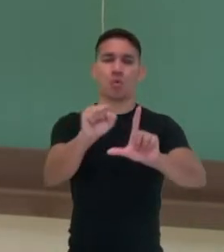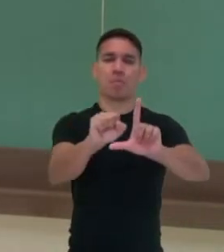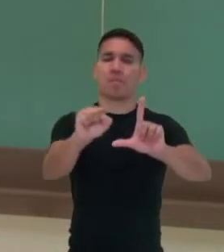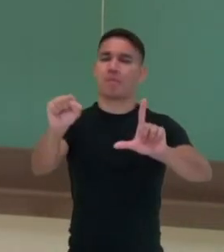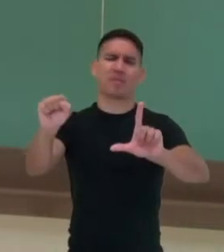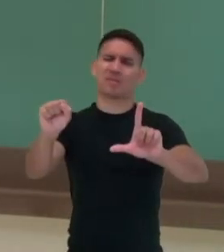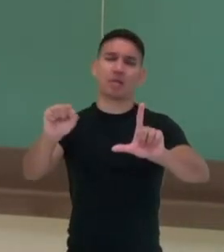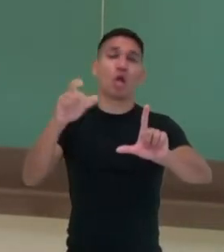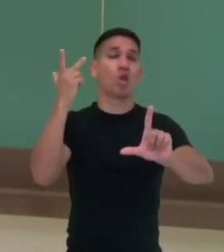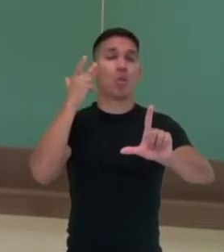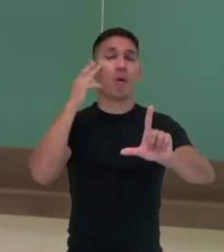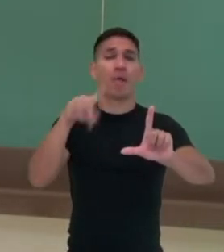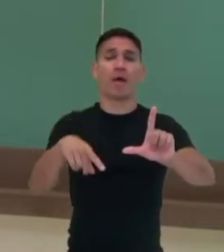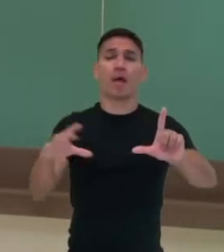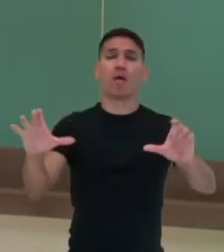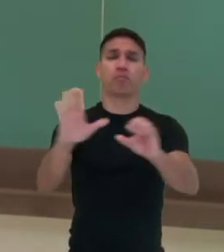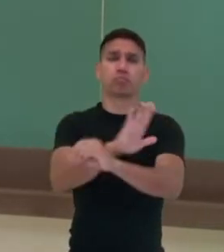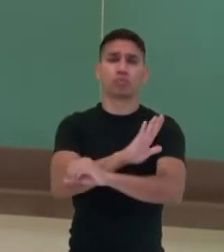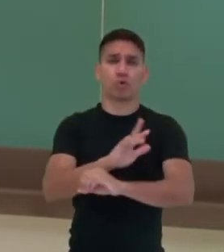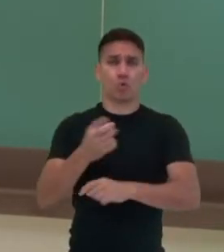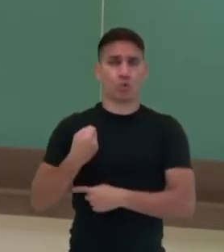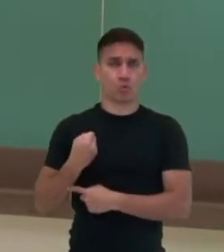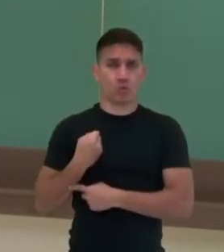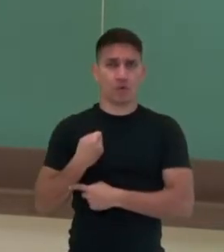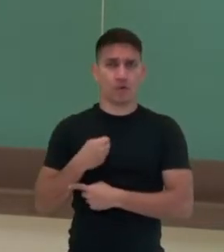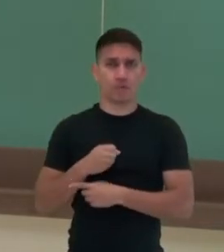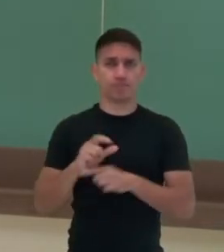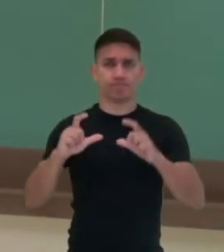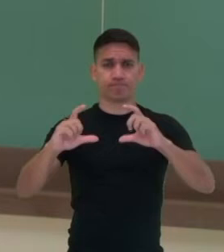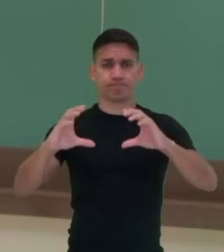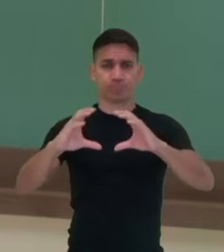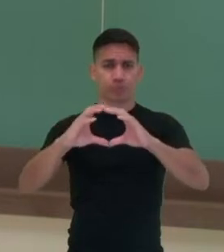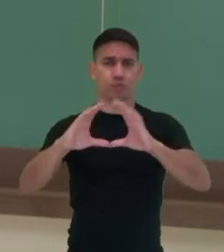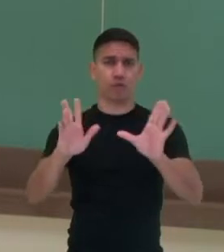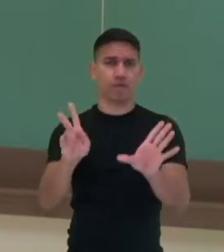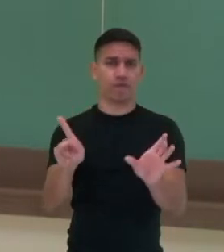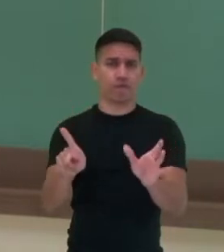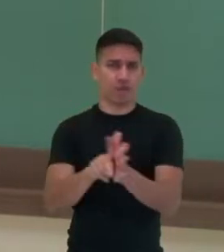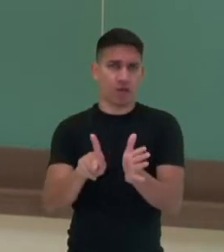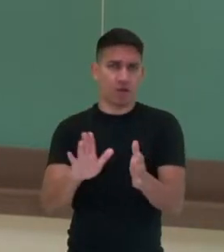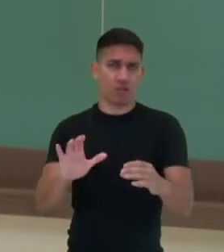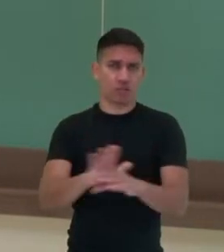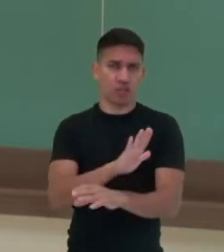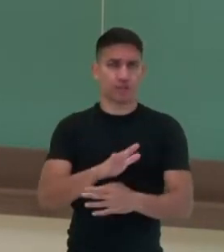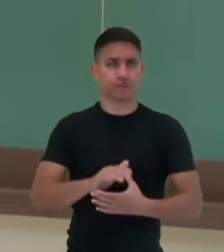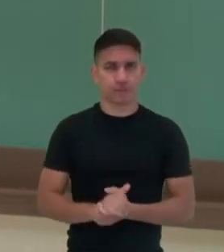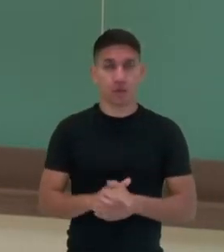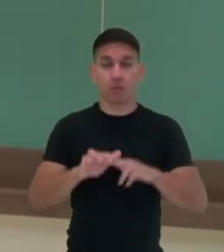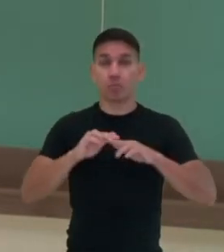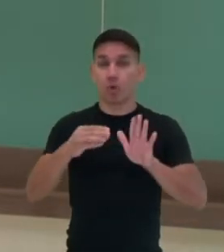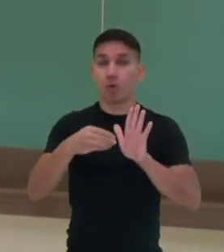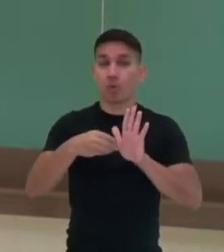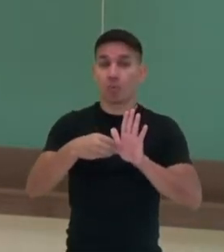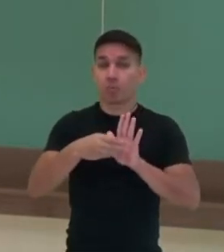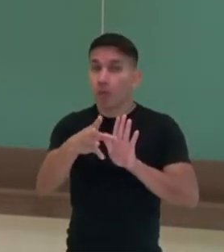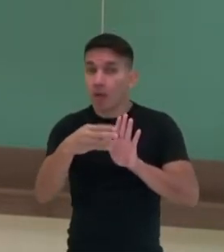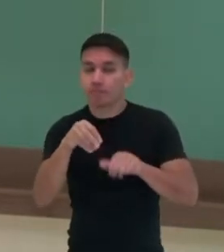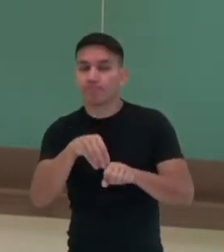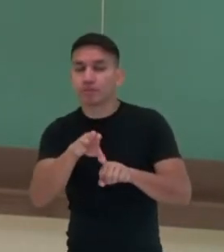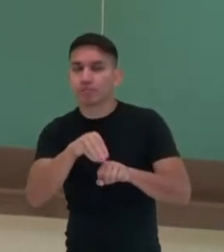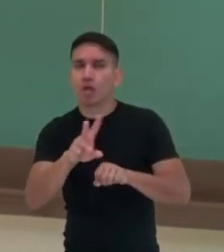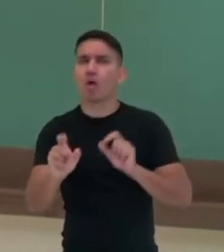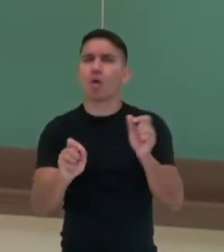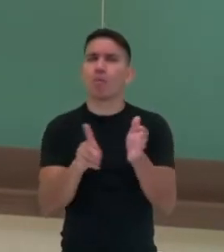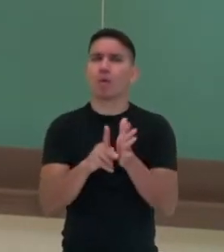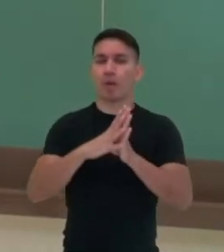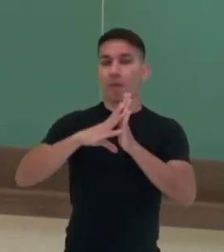mais exato, né? 40, né, 42 e assim vai, né? Então, esse modelo recomendado para ela ter essa angulação de 40